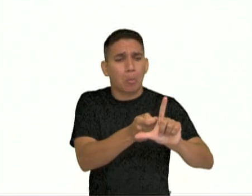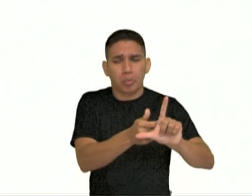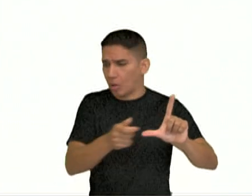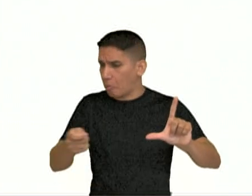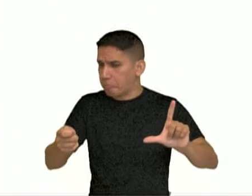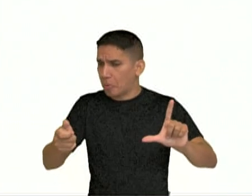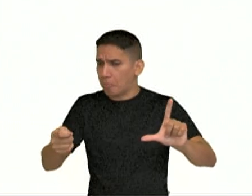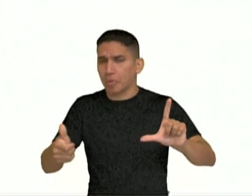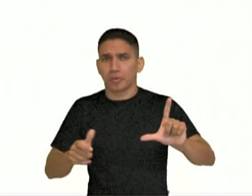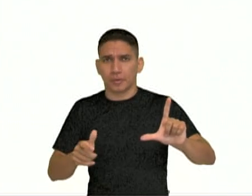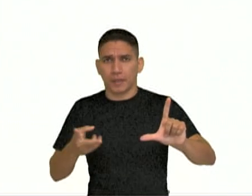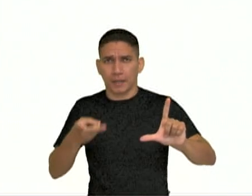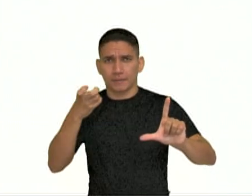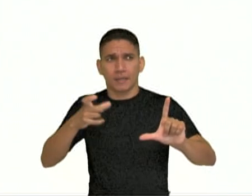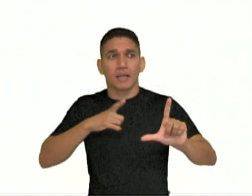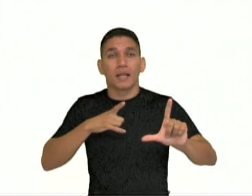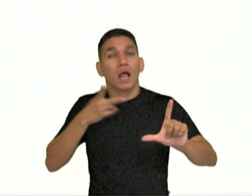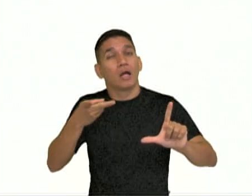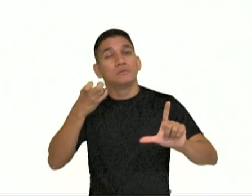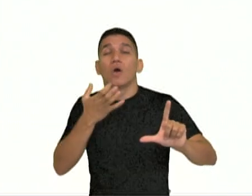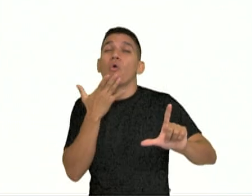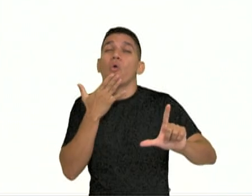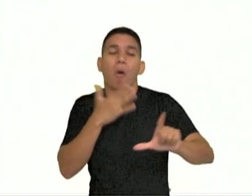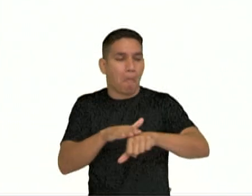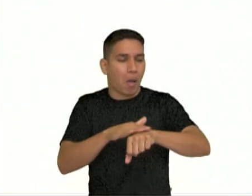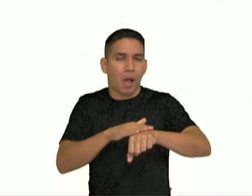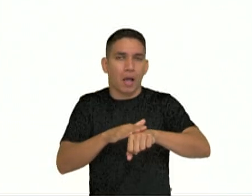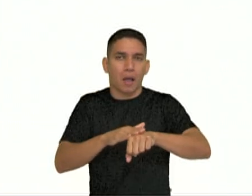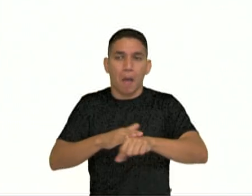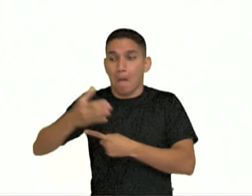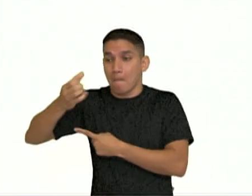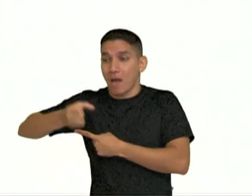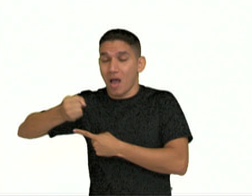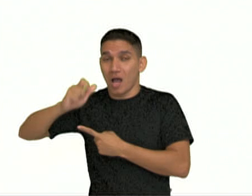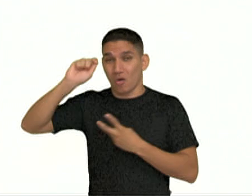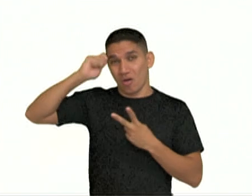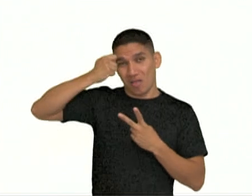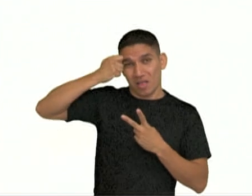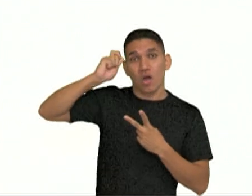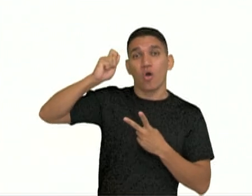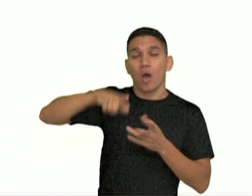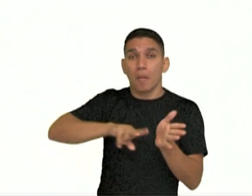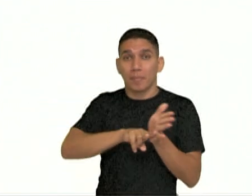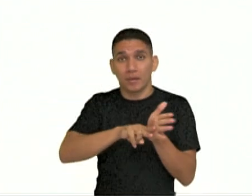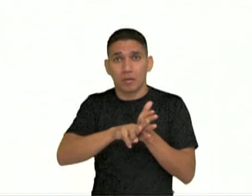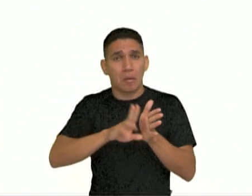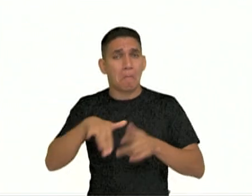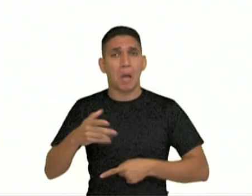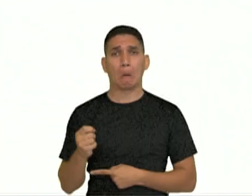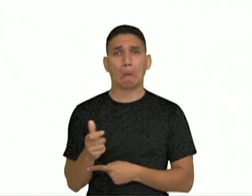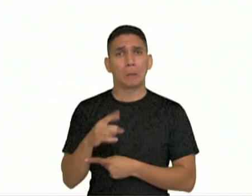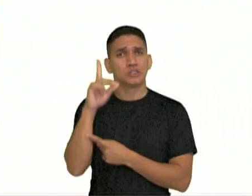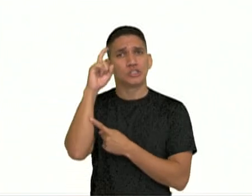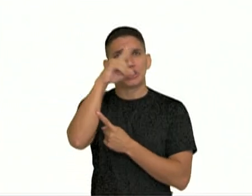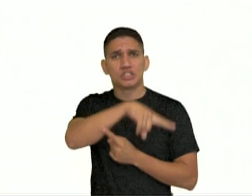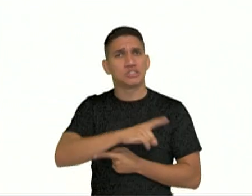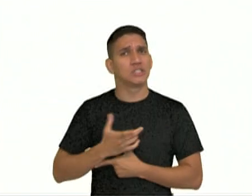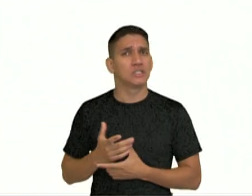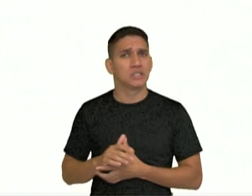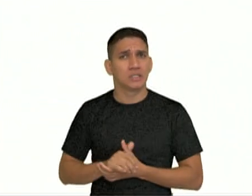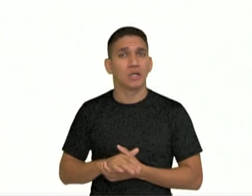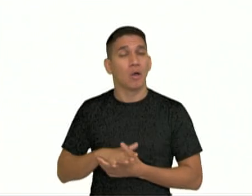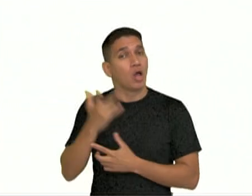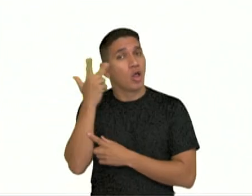Então, se a gente pensar em cor de pele, ó, o branco e o negro para biologia são os mais raros. É mais comum